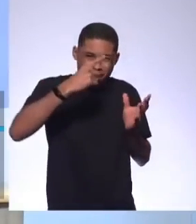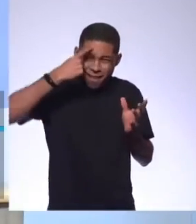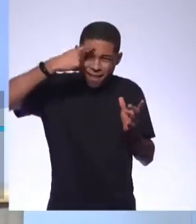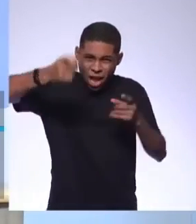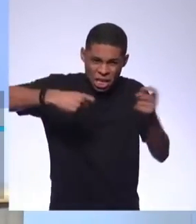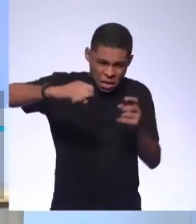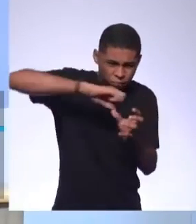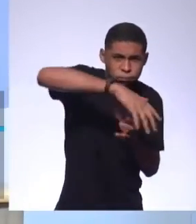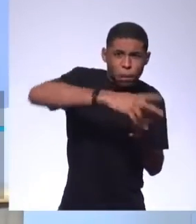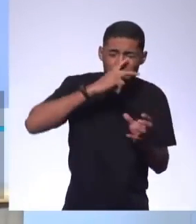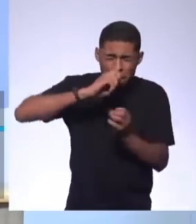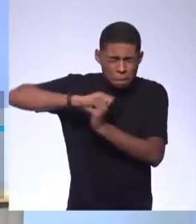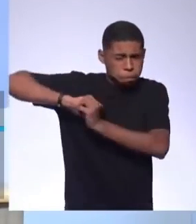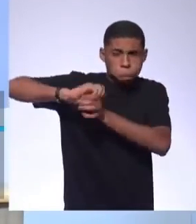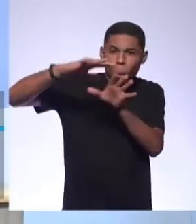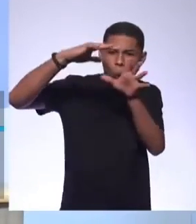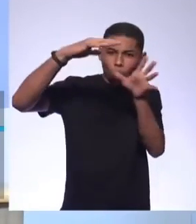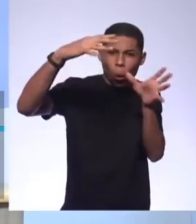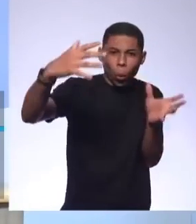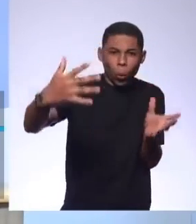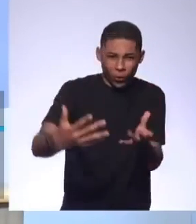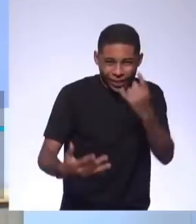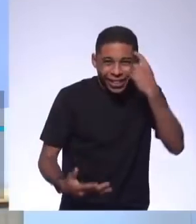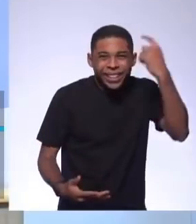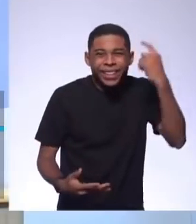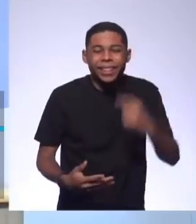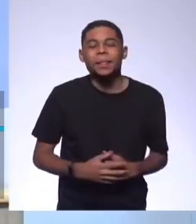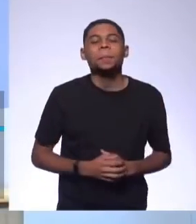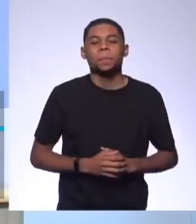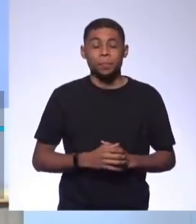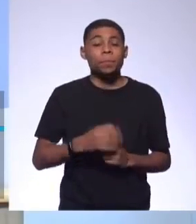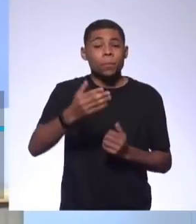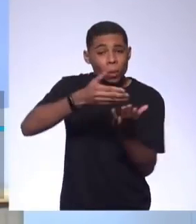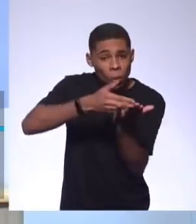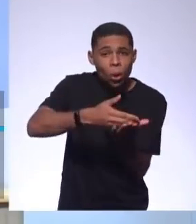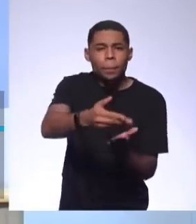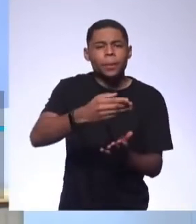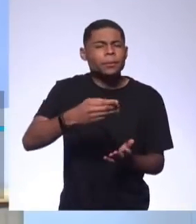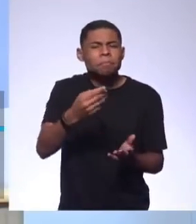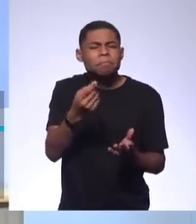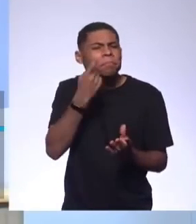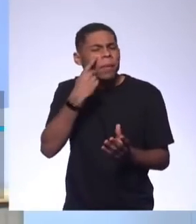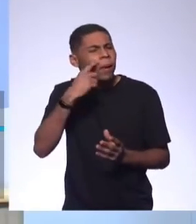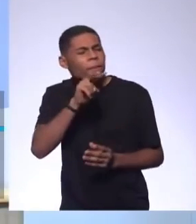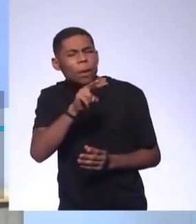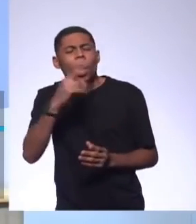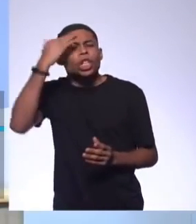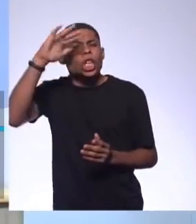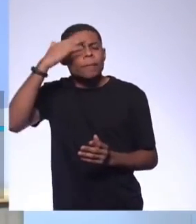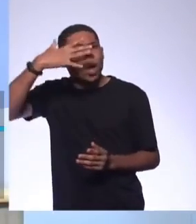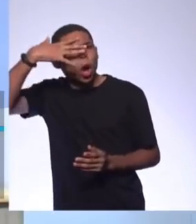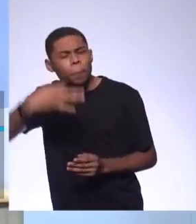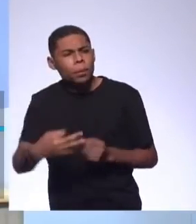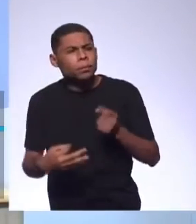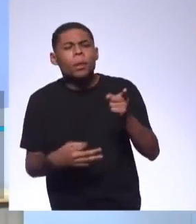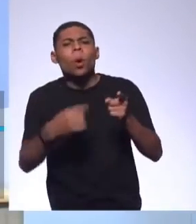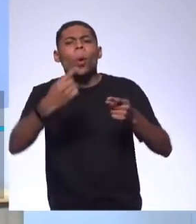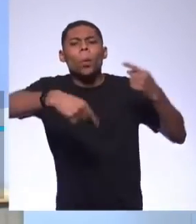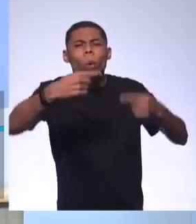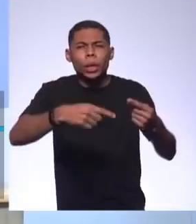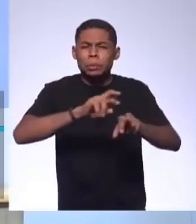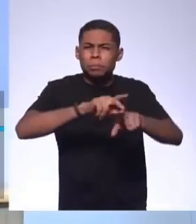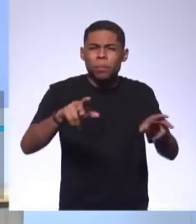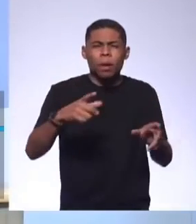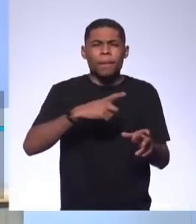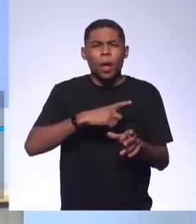Guerra Mundial, ok? Vamos então começar a compreender esses aspectos políticos,